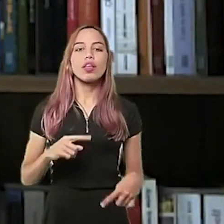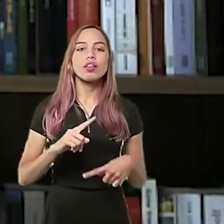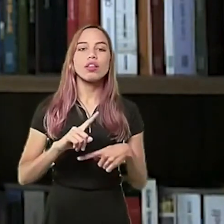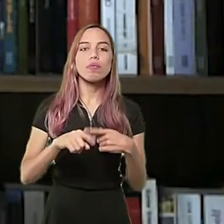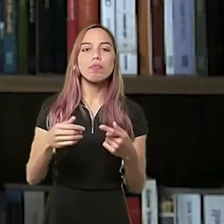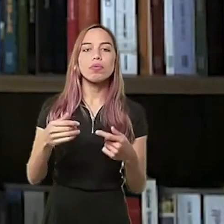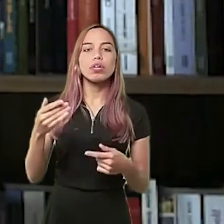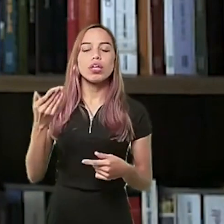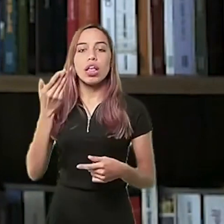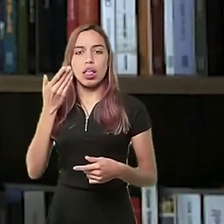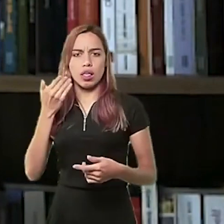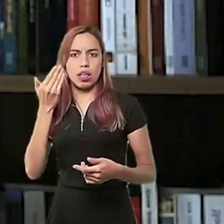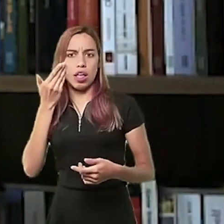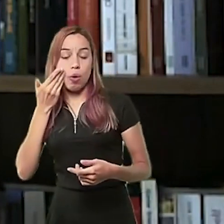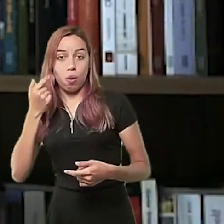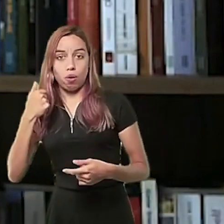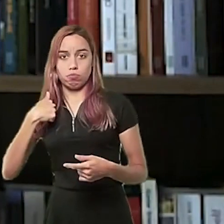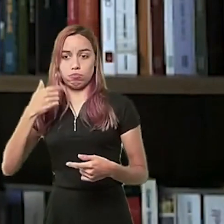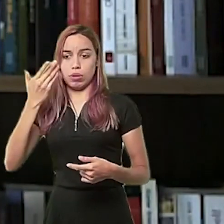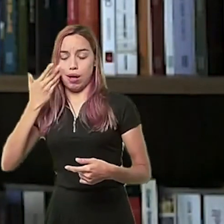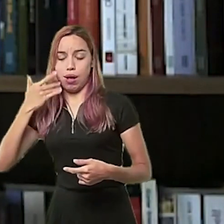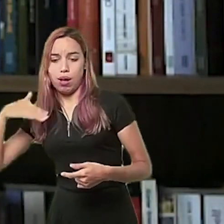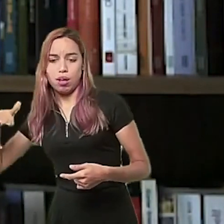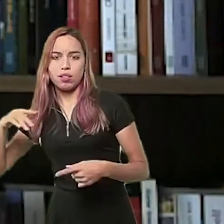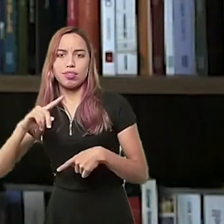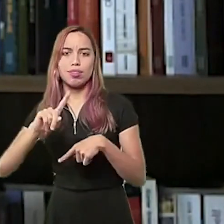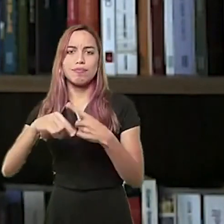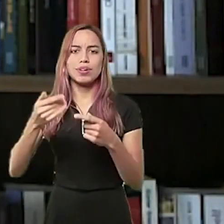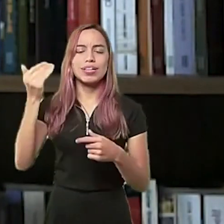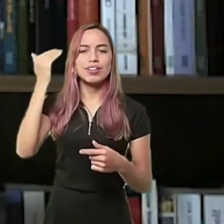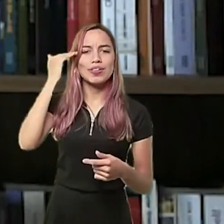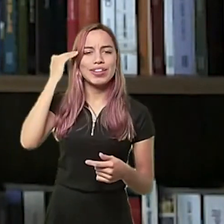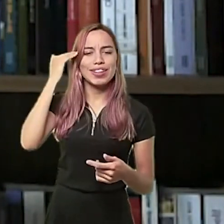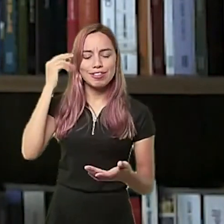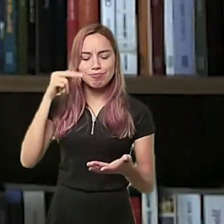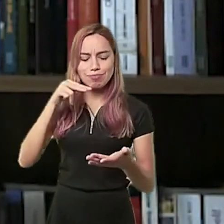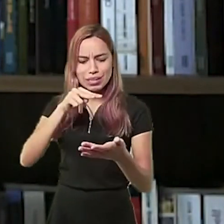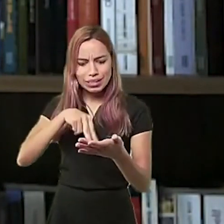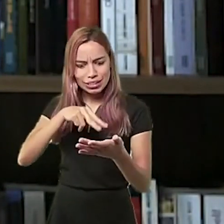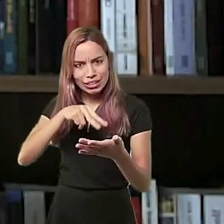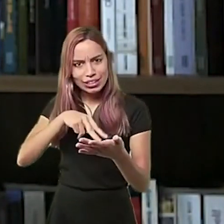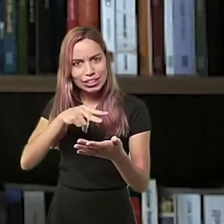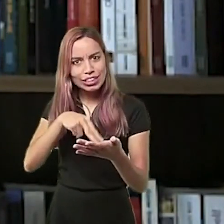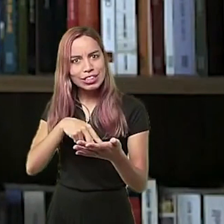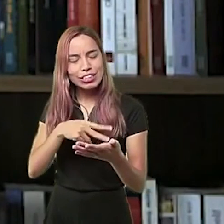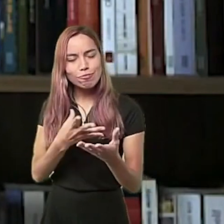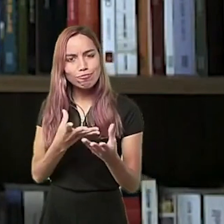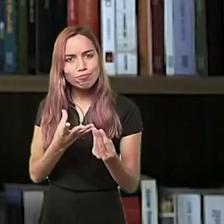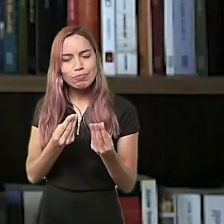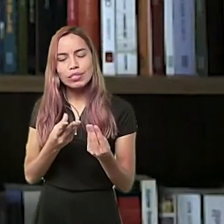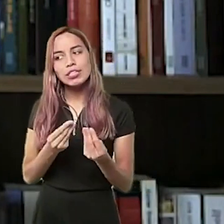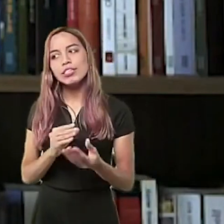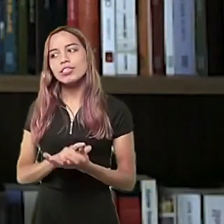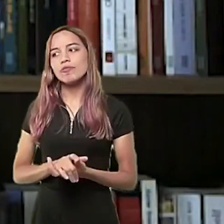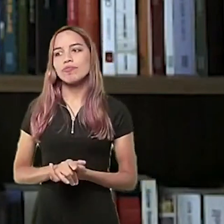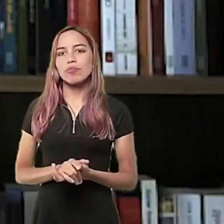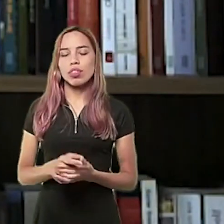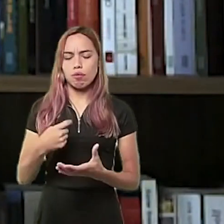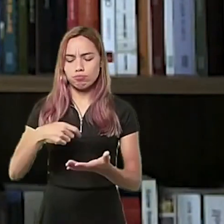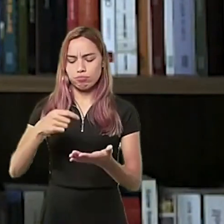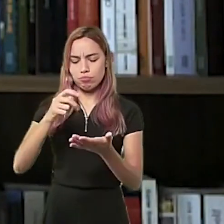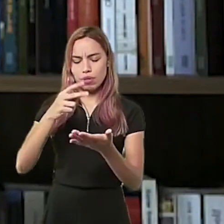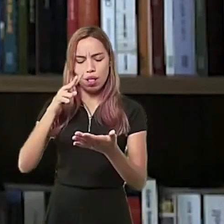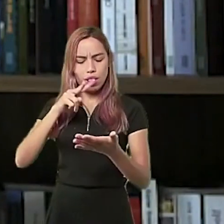adolescência, então era algo que indissociável. Onde eu estava, eu lia e